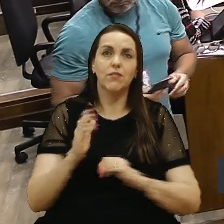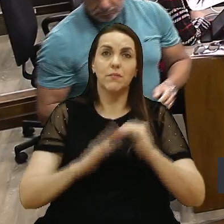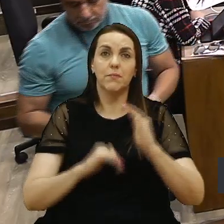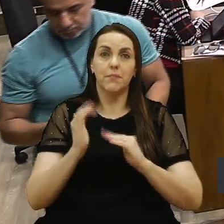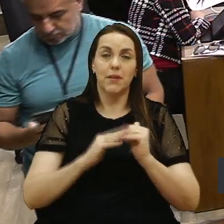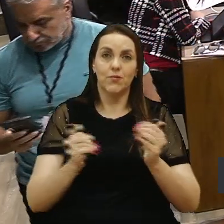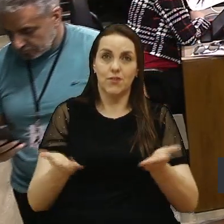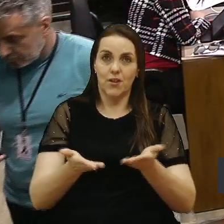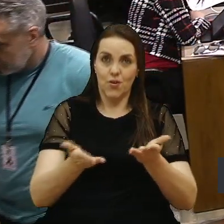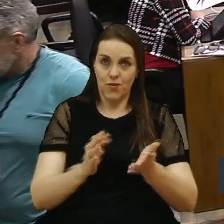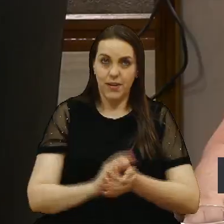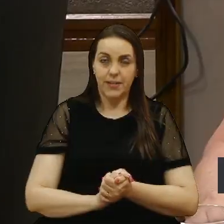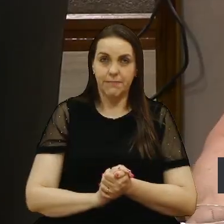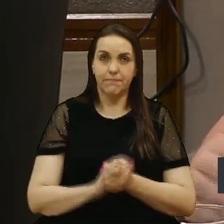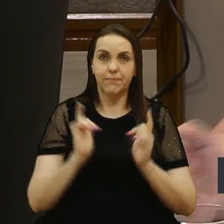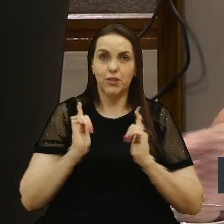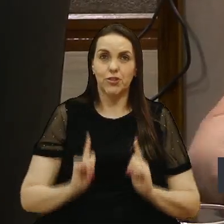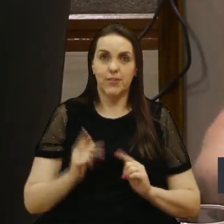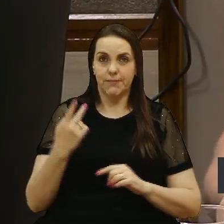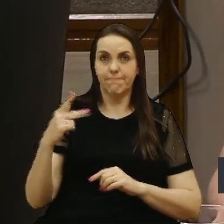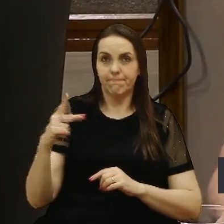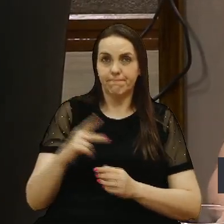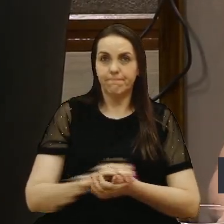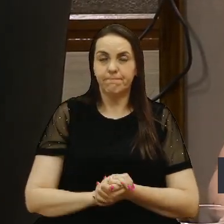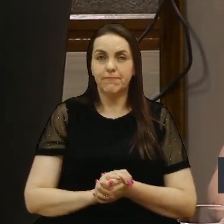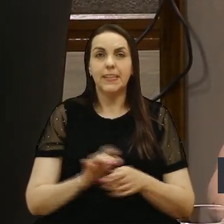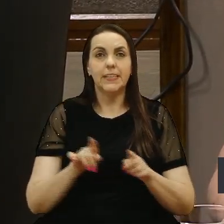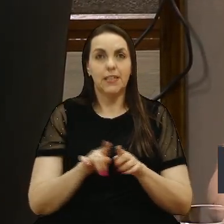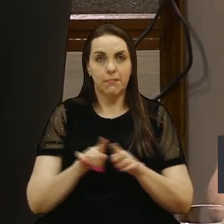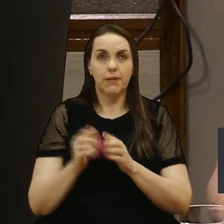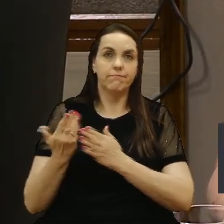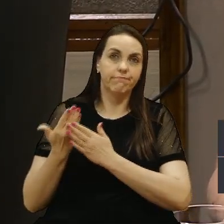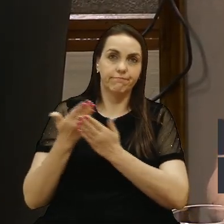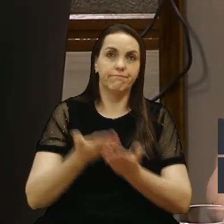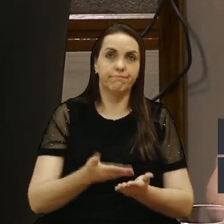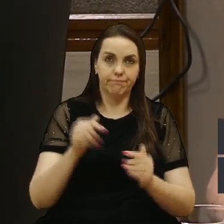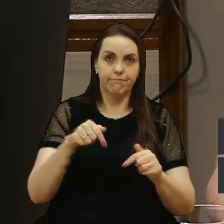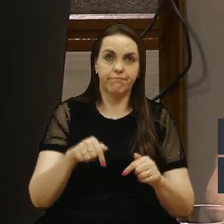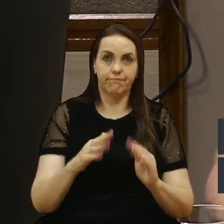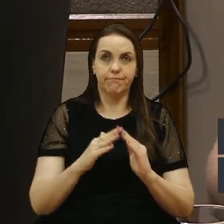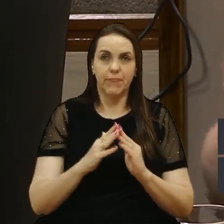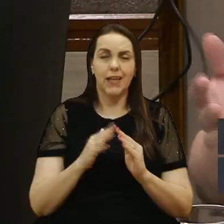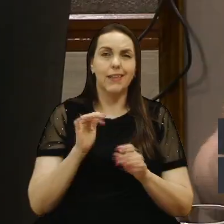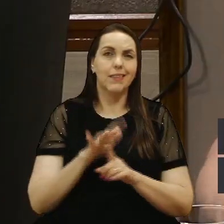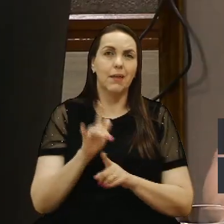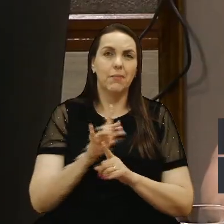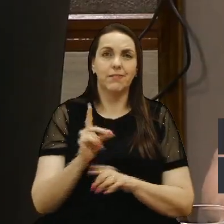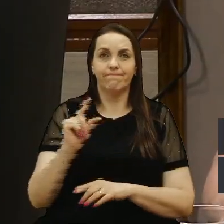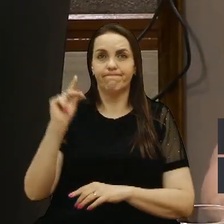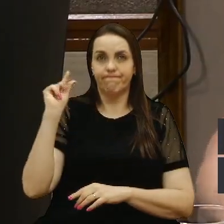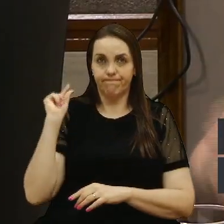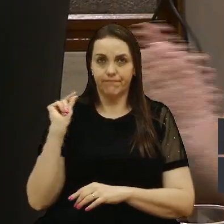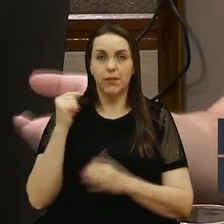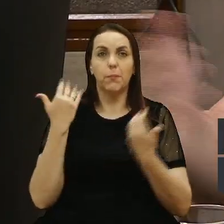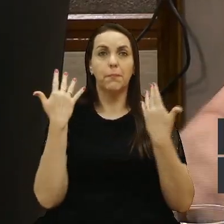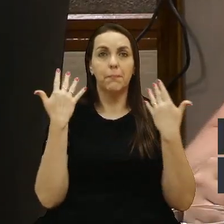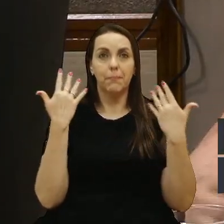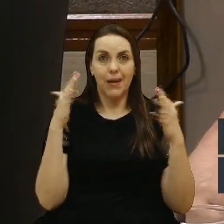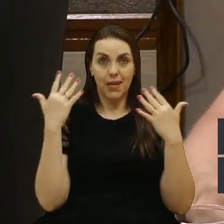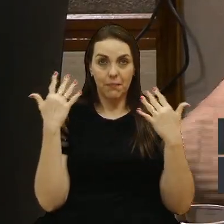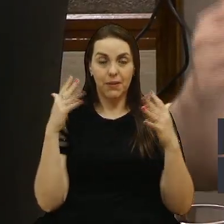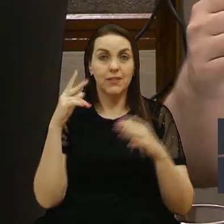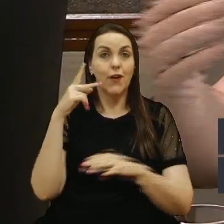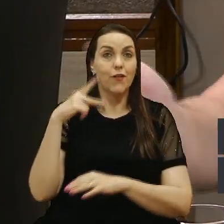agora na gestão dele. E assim como outros que estão vindo para essa casa, que é uma demanda de há muito tempo. Então, parabéns ao